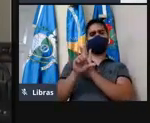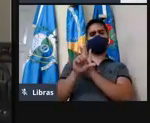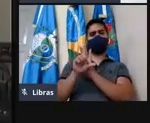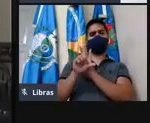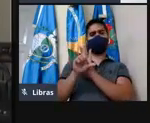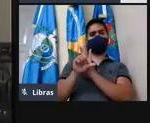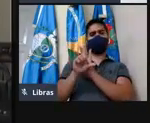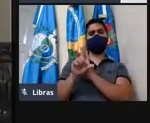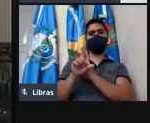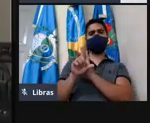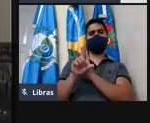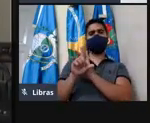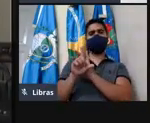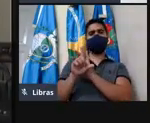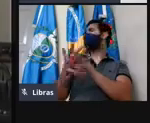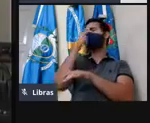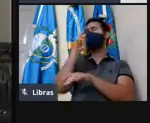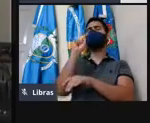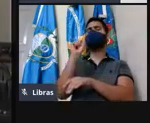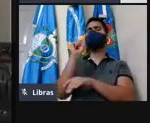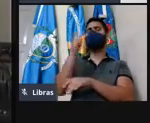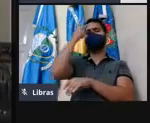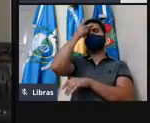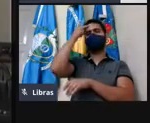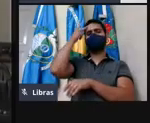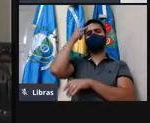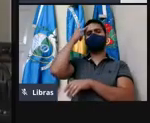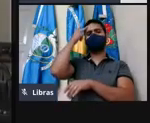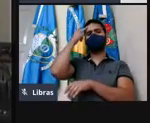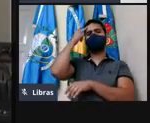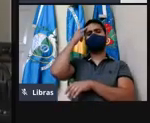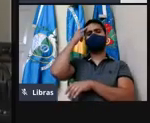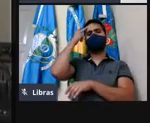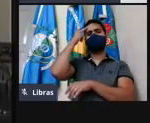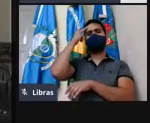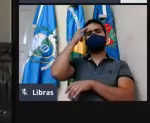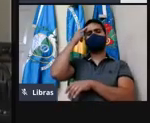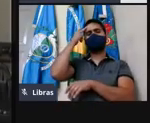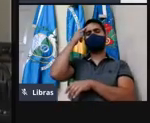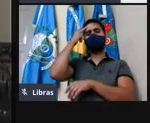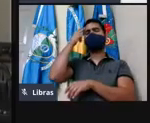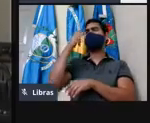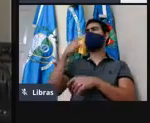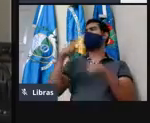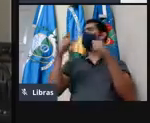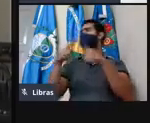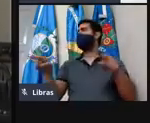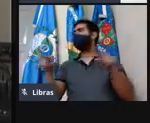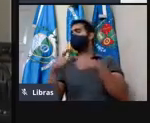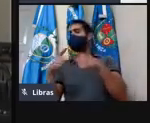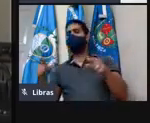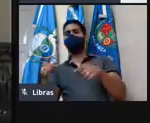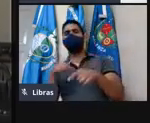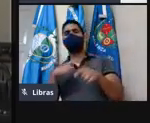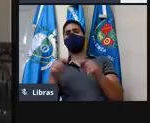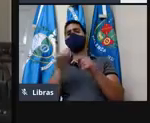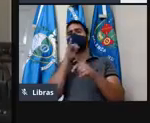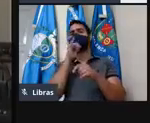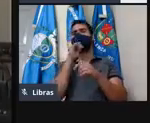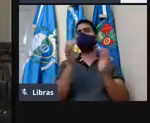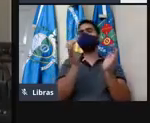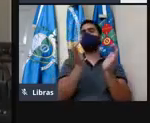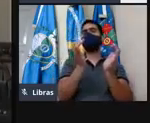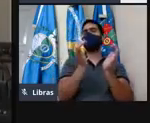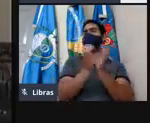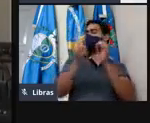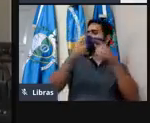pelo Tiago numa matéria, parece que pessoal de centro, pessoal de música, pessoal que tem, por exemplo, banda.